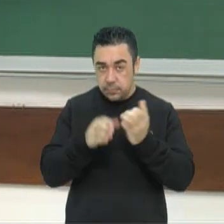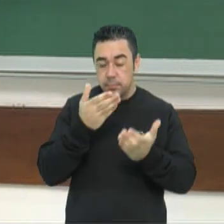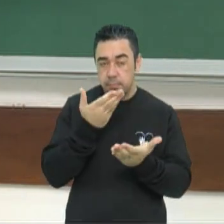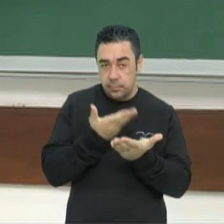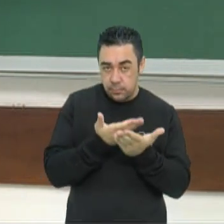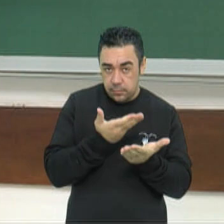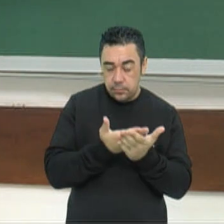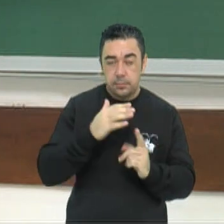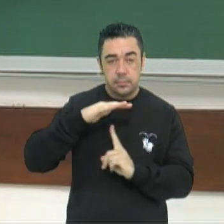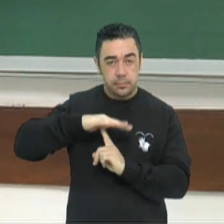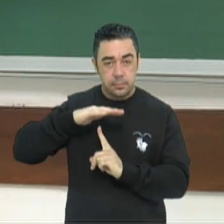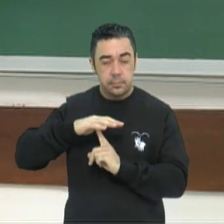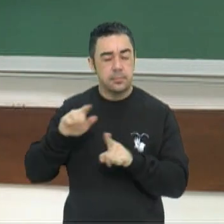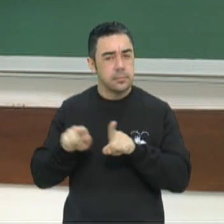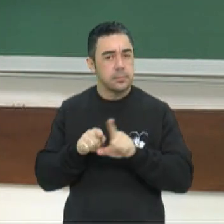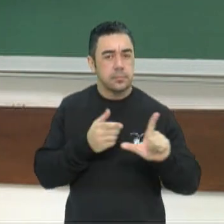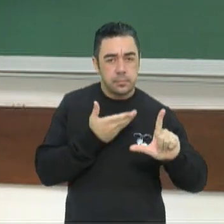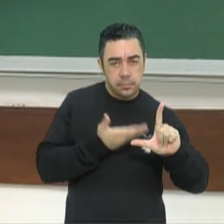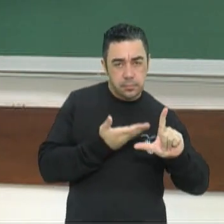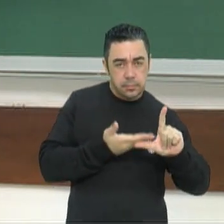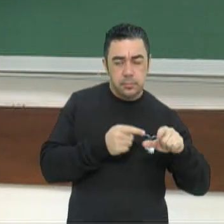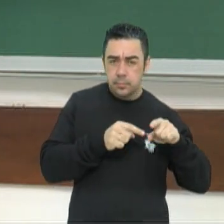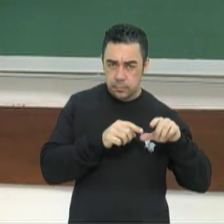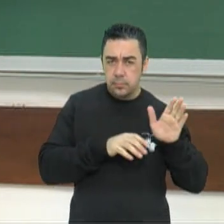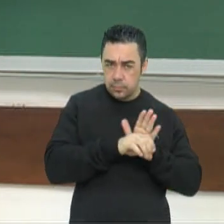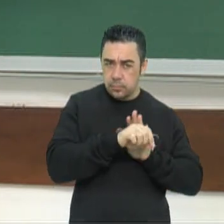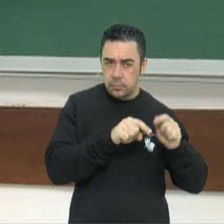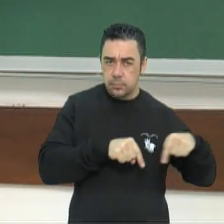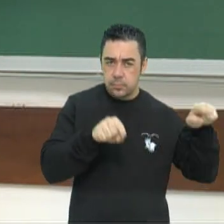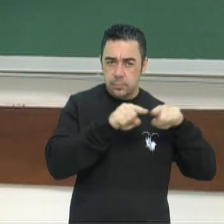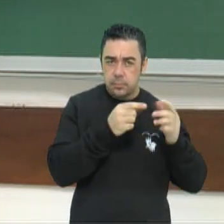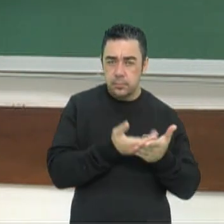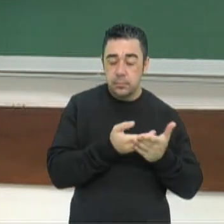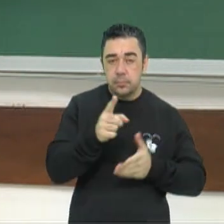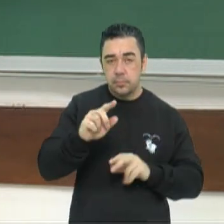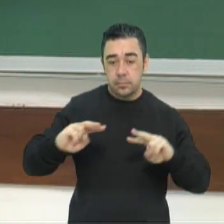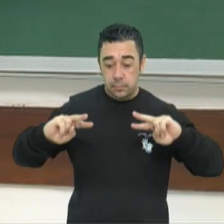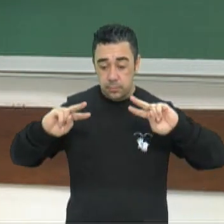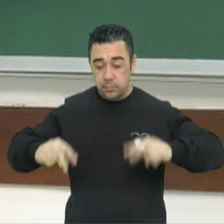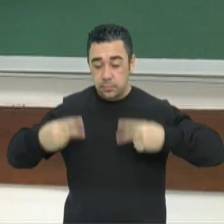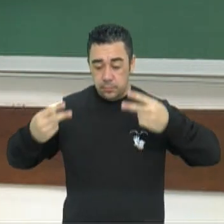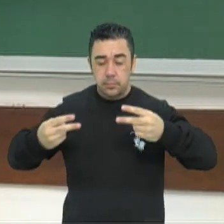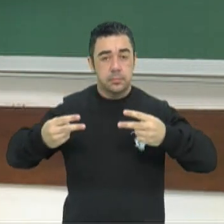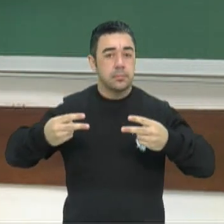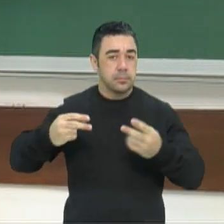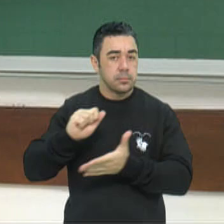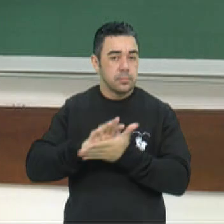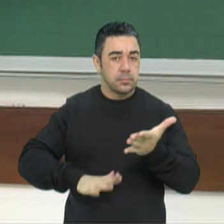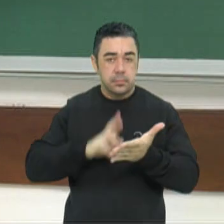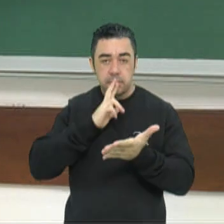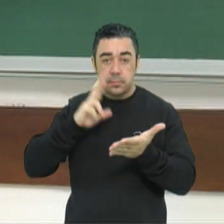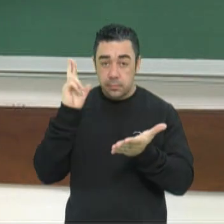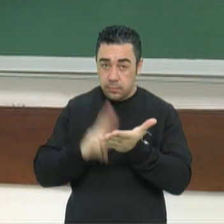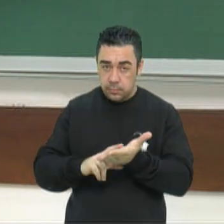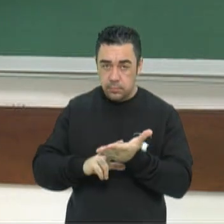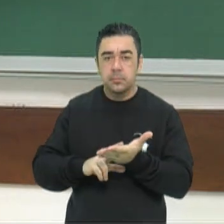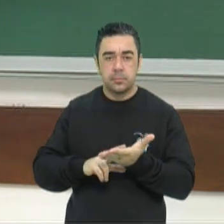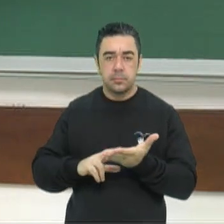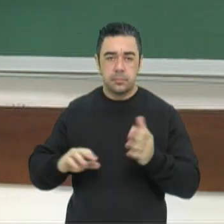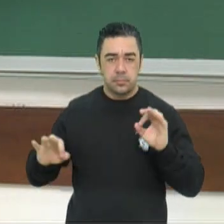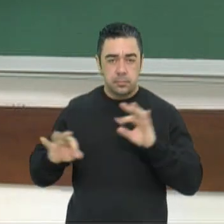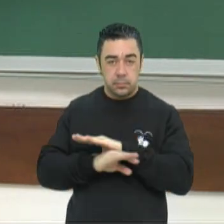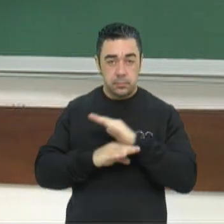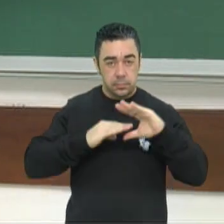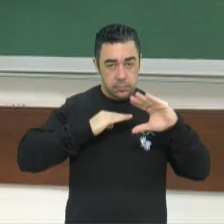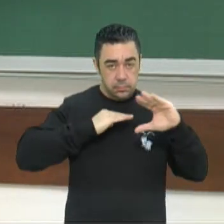Paraná, pelo Google Classroom, de você clicar na atividade, preencher a atividade dessa aula e enviar essa